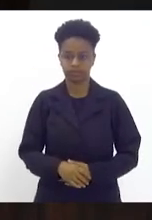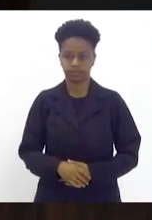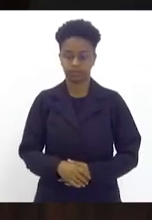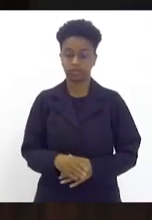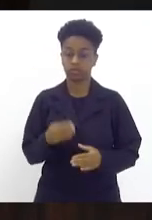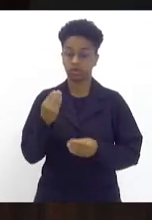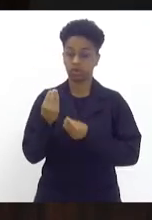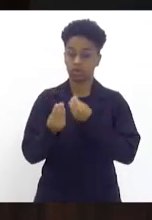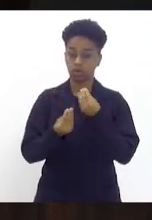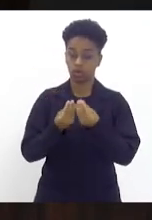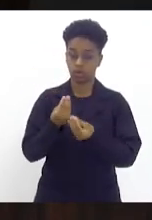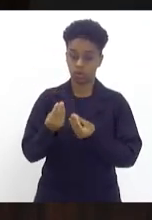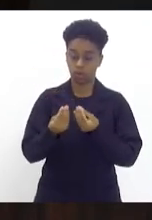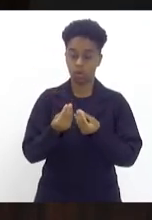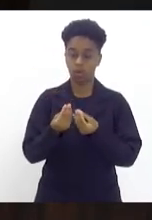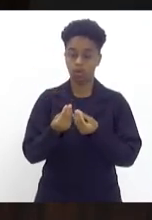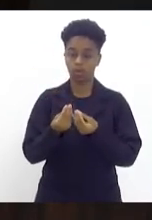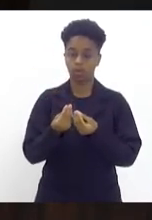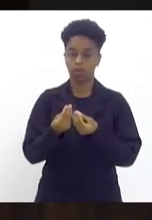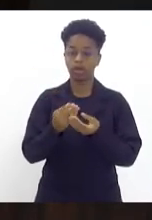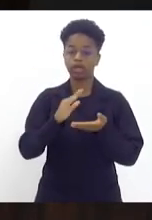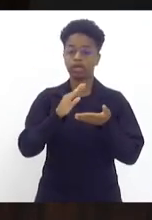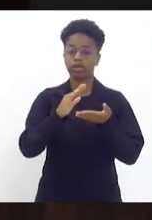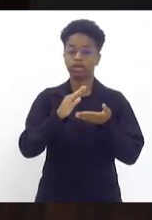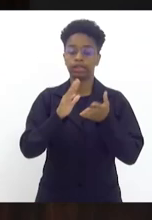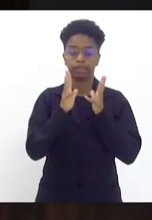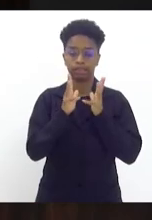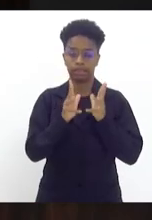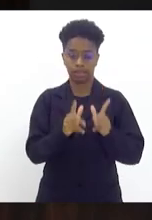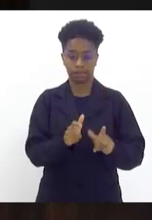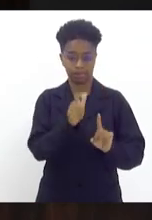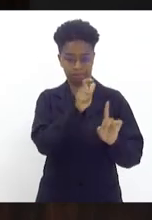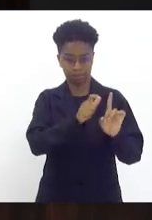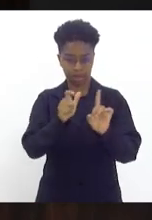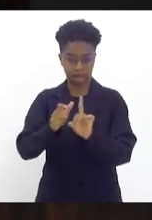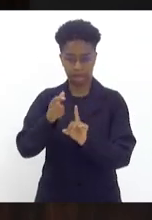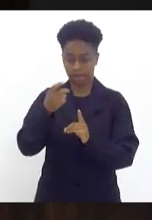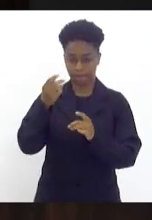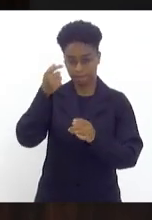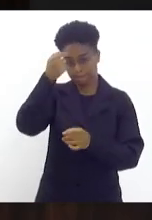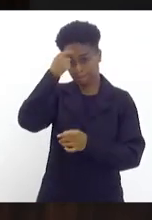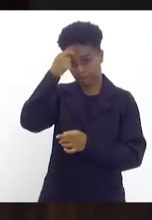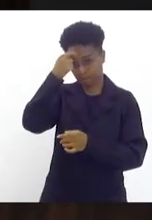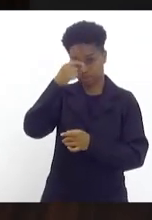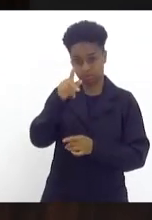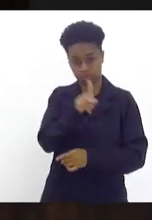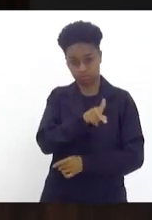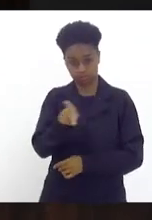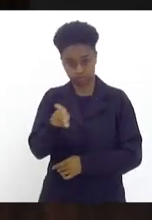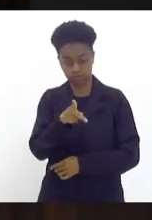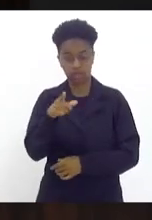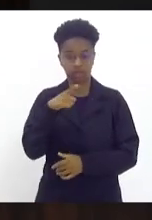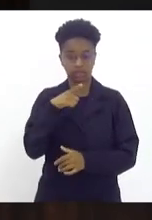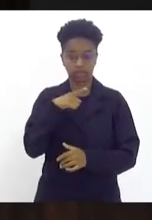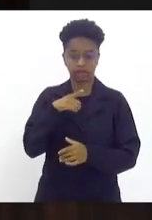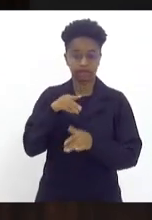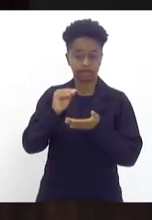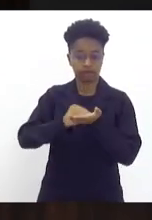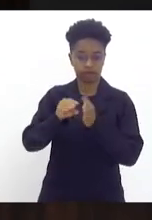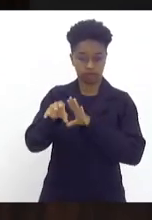Como desintoxicar os professores que estão sendo deformados dentro